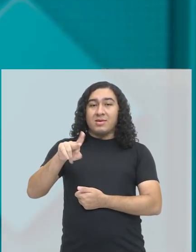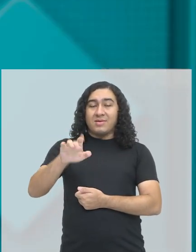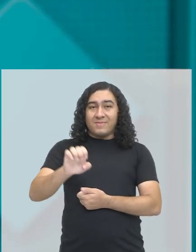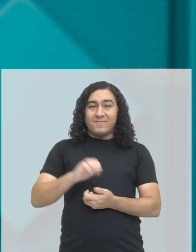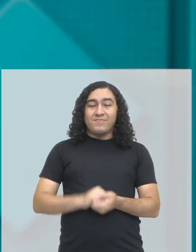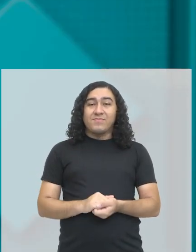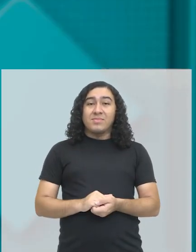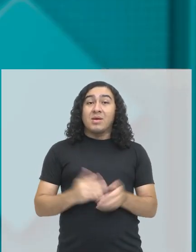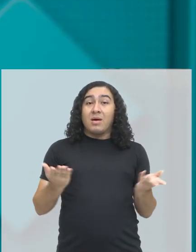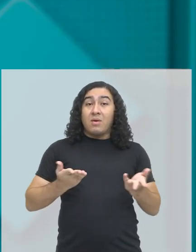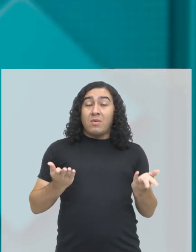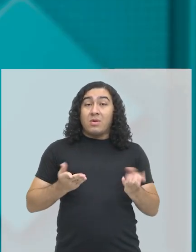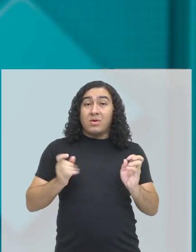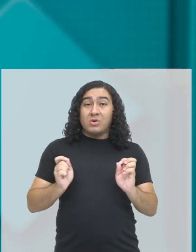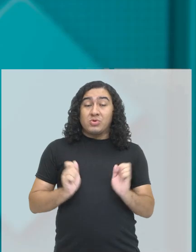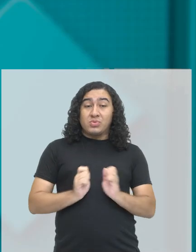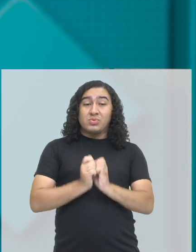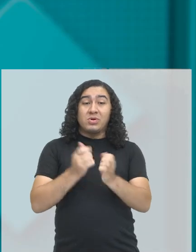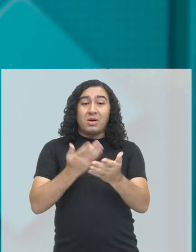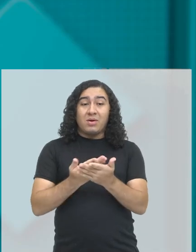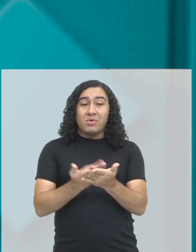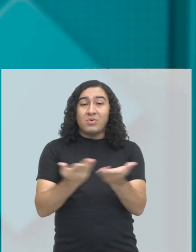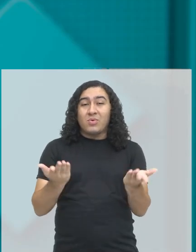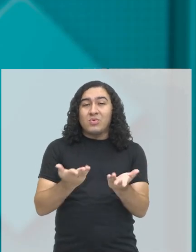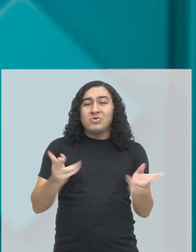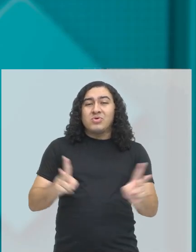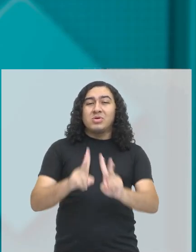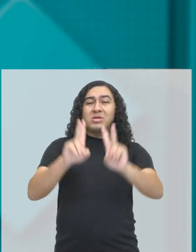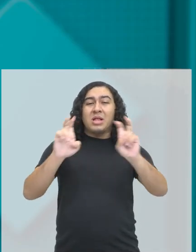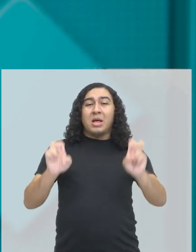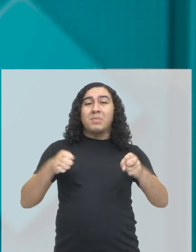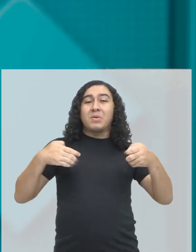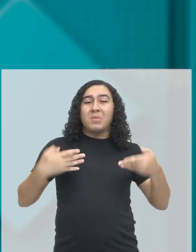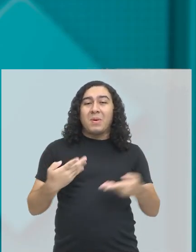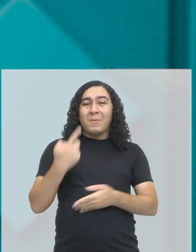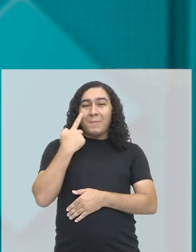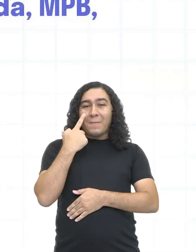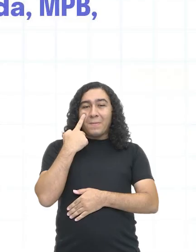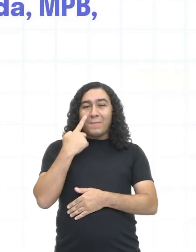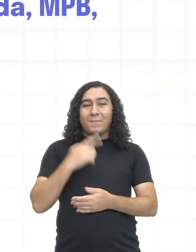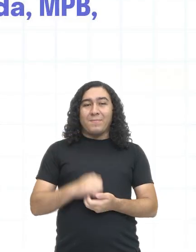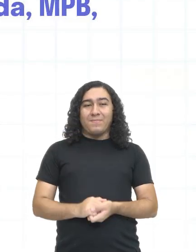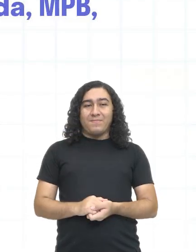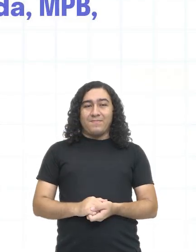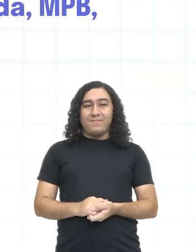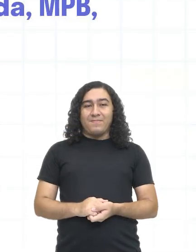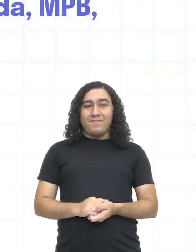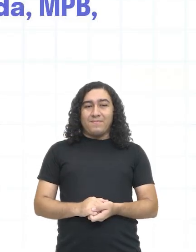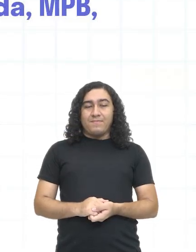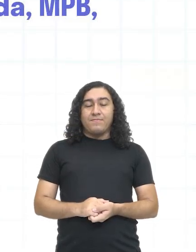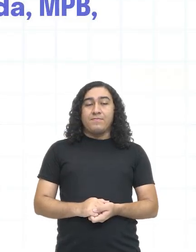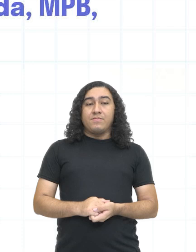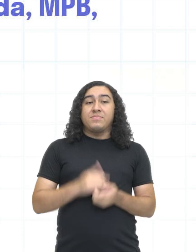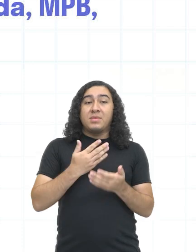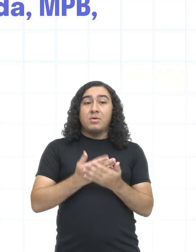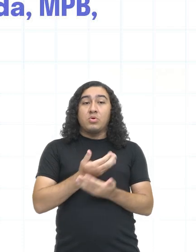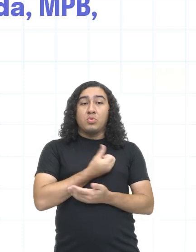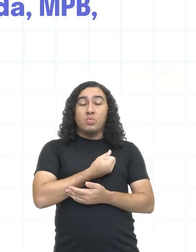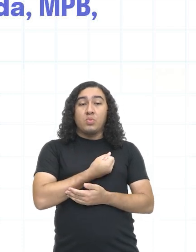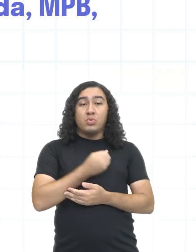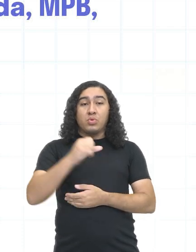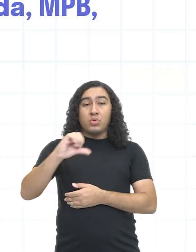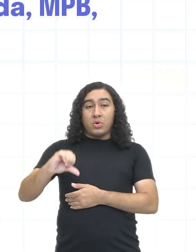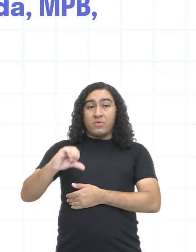Azulay e vou acompanhá-los nesta aula que tem como objeto de conhecimento a nossa aula número